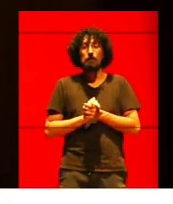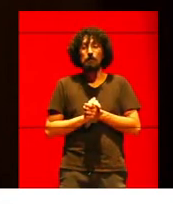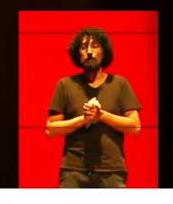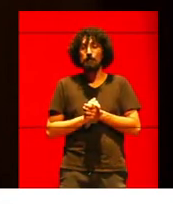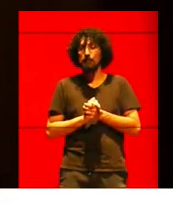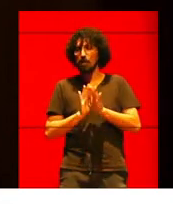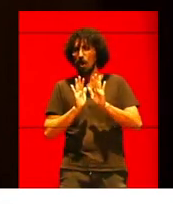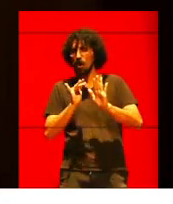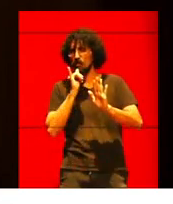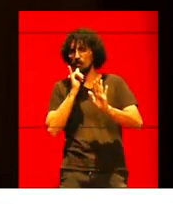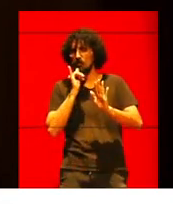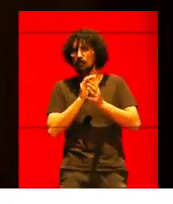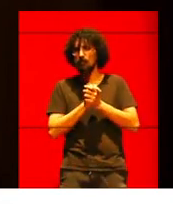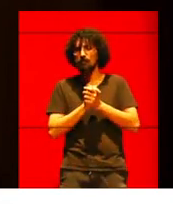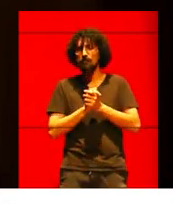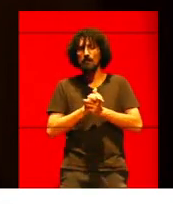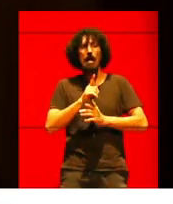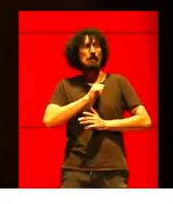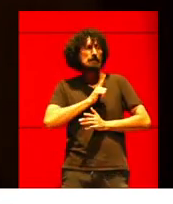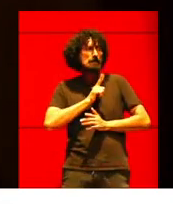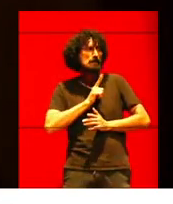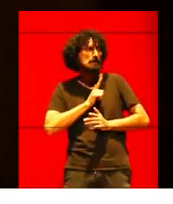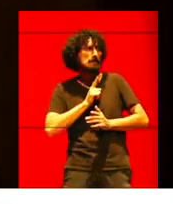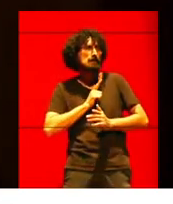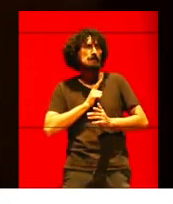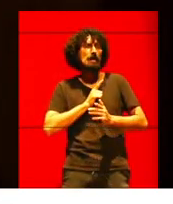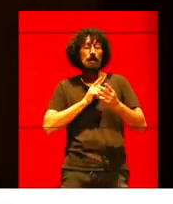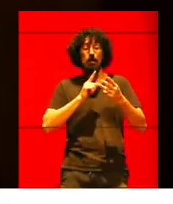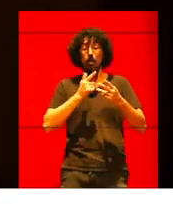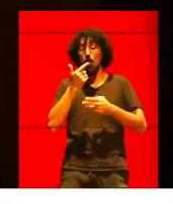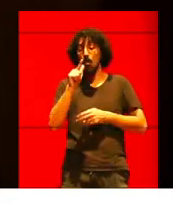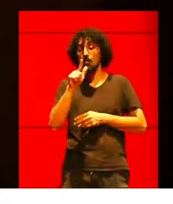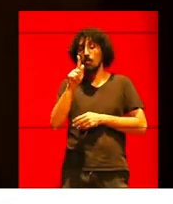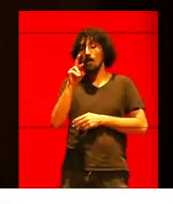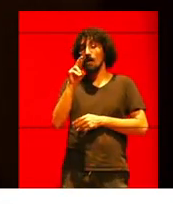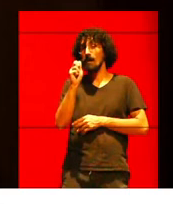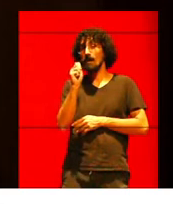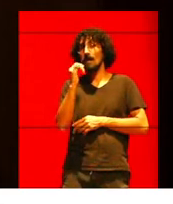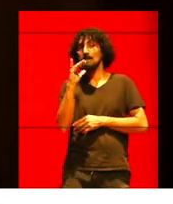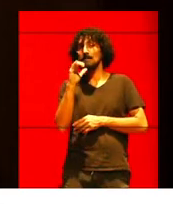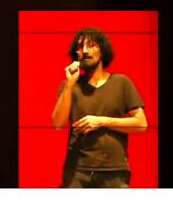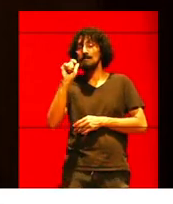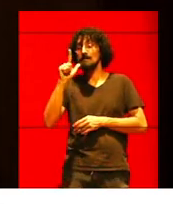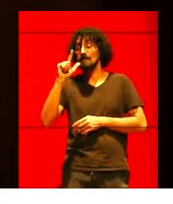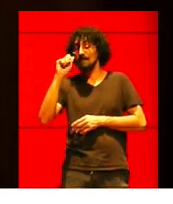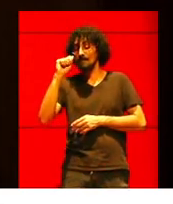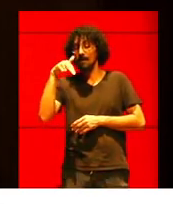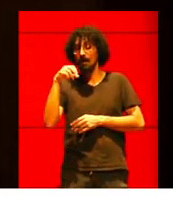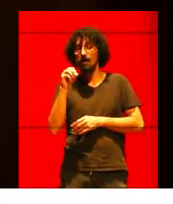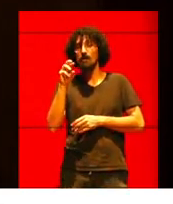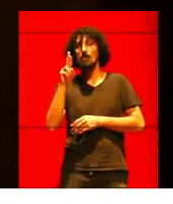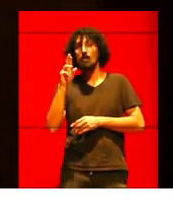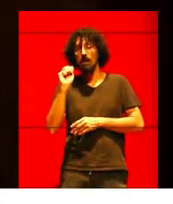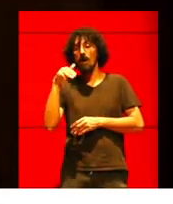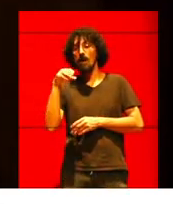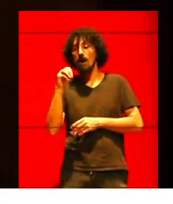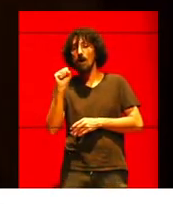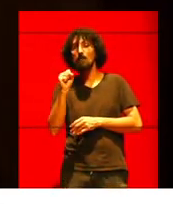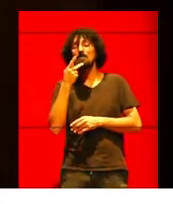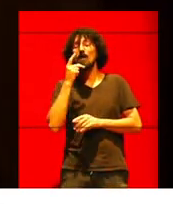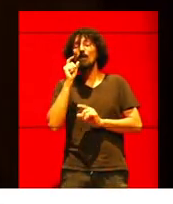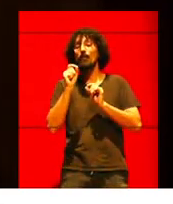você vai ter... As obras, a obra Vida das Secas, do Graciliano Ramos, são obras que vão falar de quê? Questões